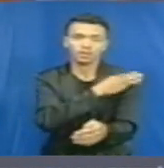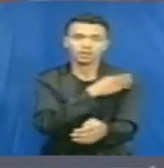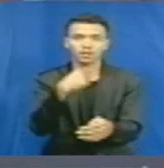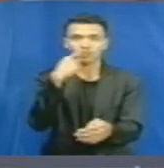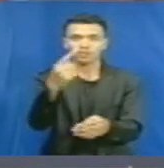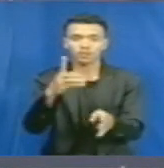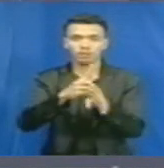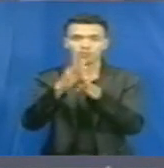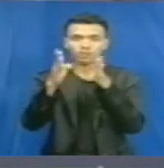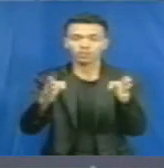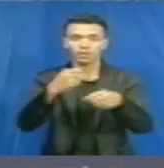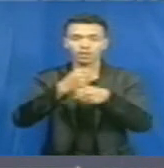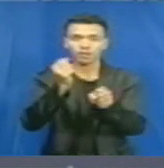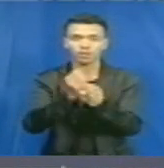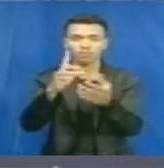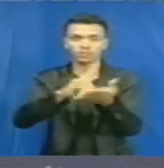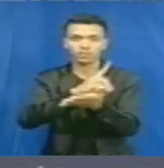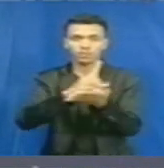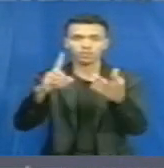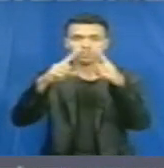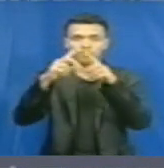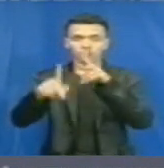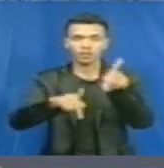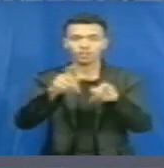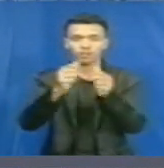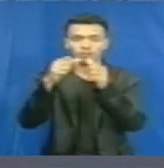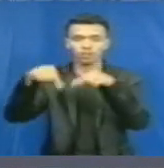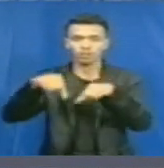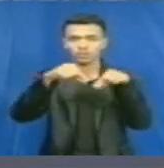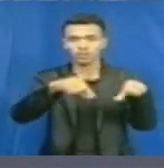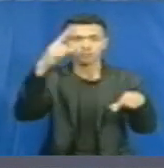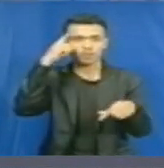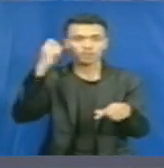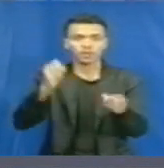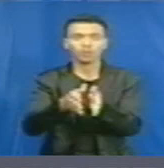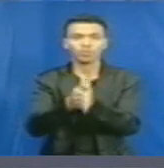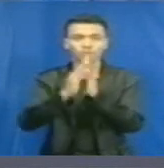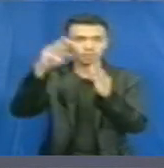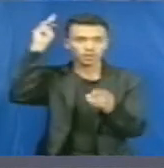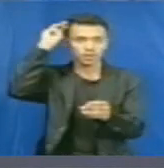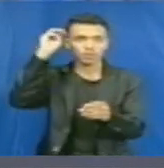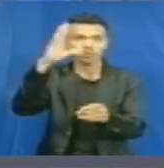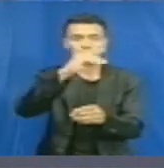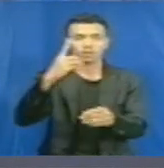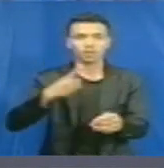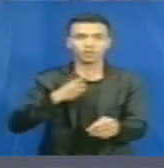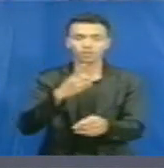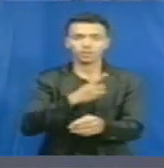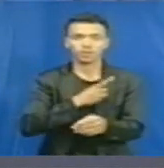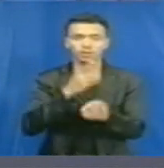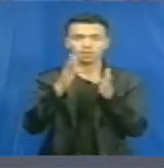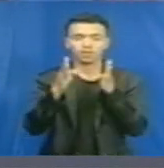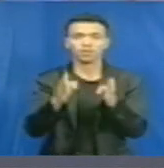escola refere halo discriminação ba ema ho deficiência tambah ne Husu ba ministério relevante no deputado comissão de GE nive trata